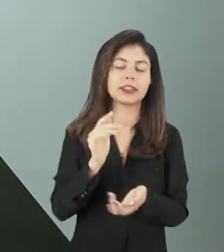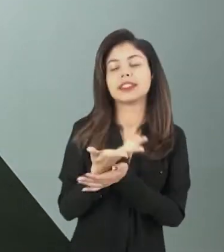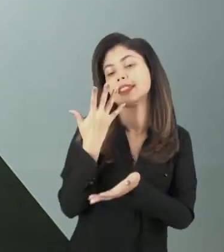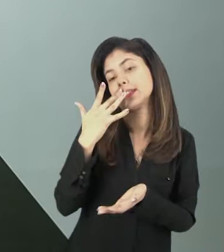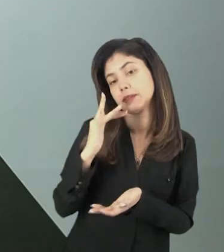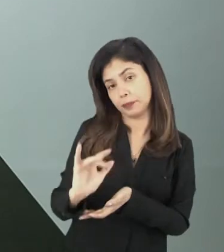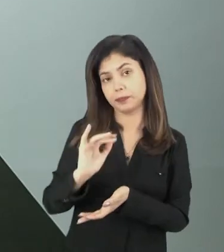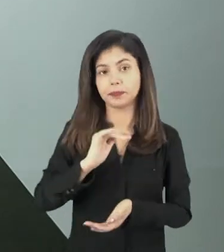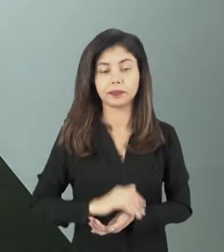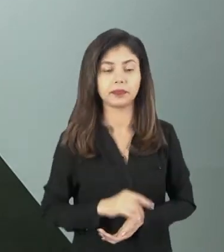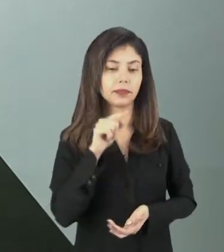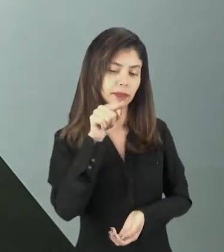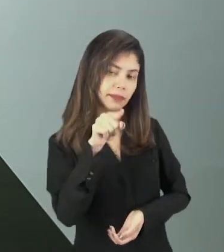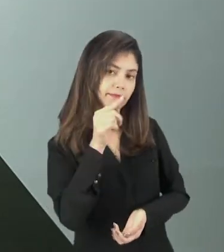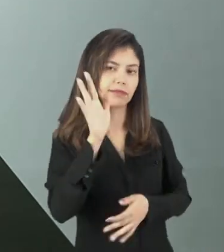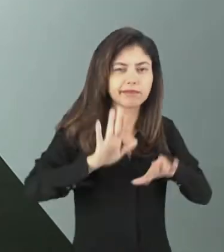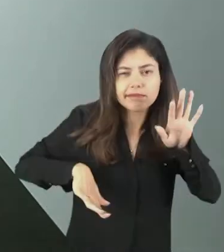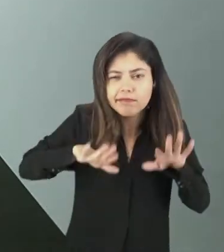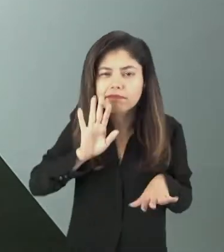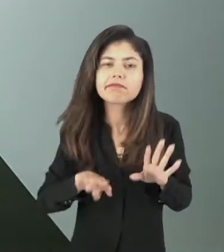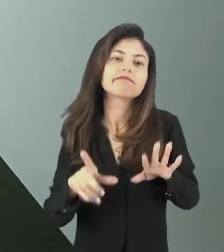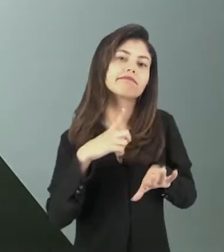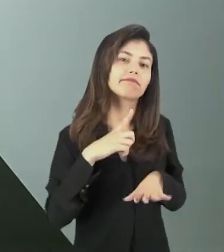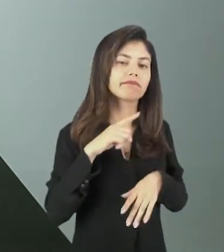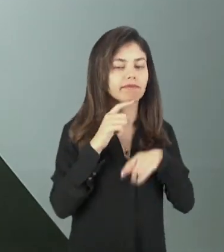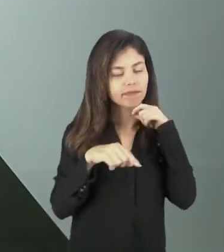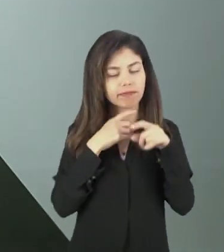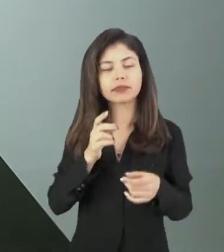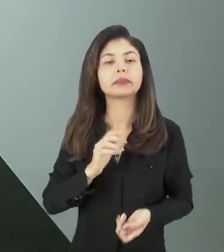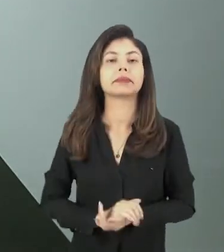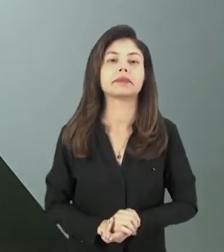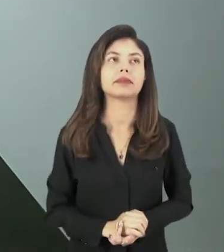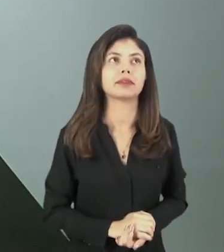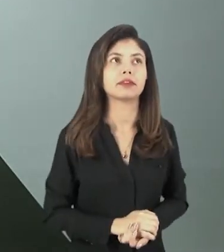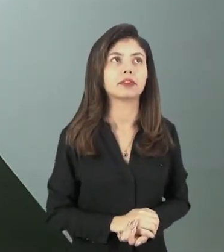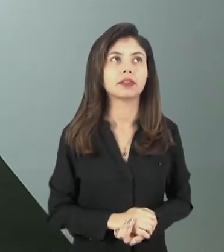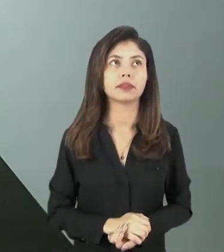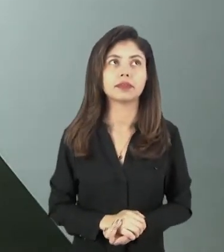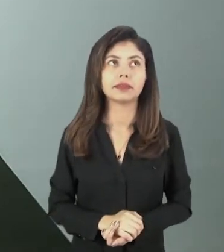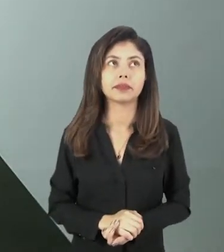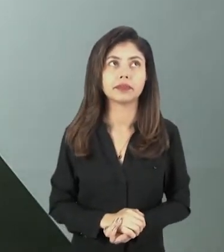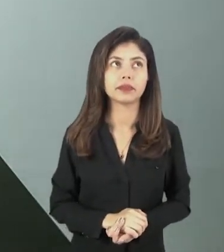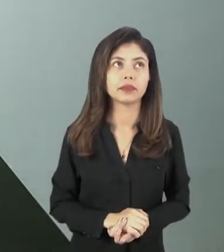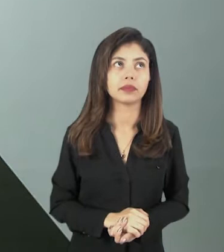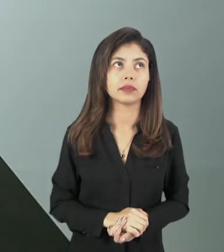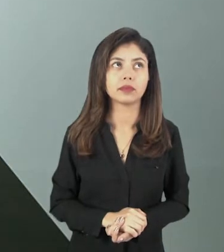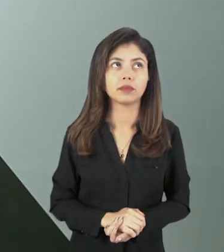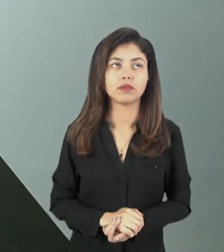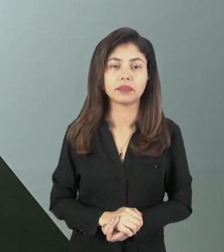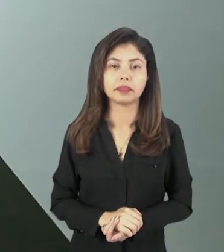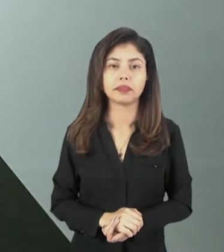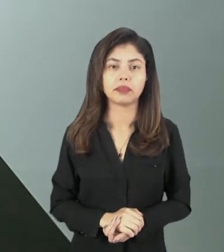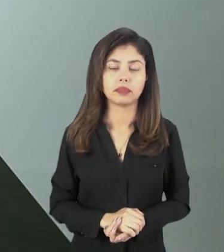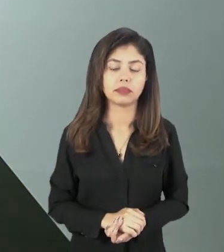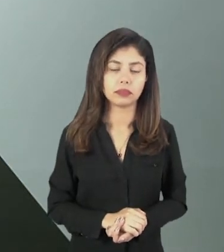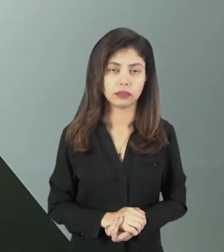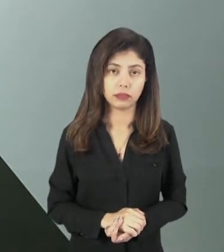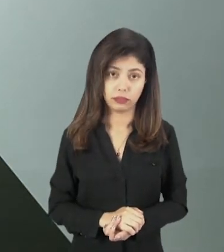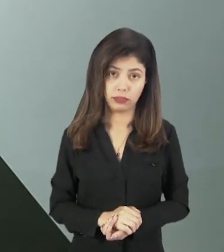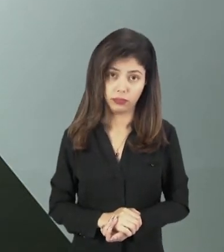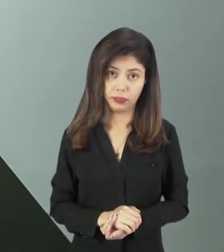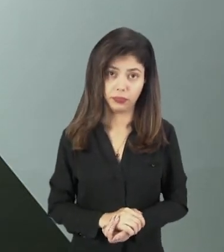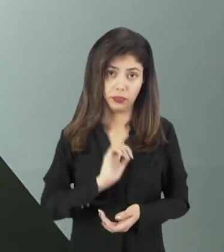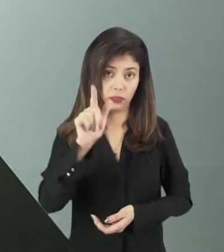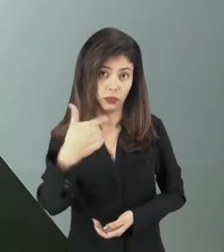né das crianças né que vocês geralmente têm uma dúvida vamos imaginar né que eu tenho